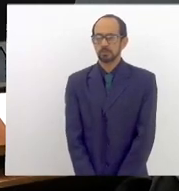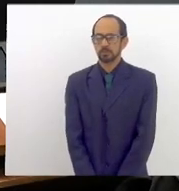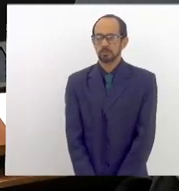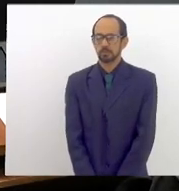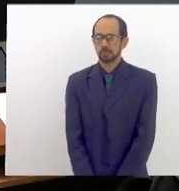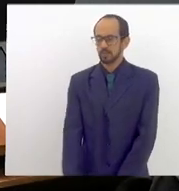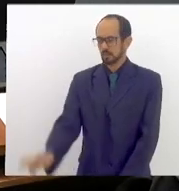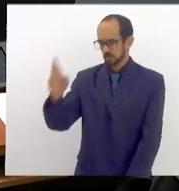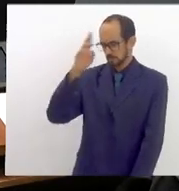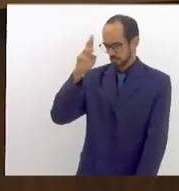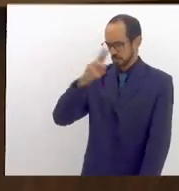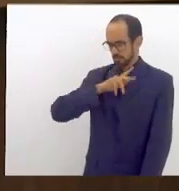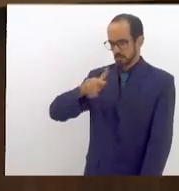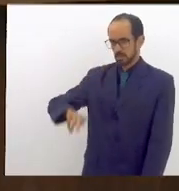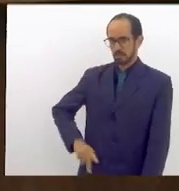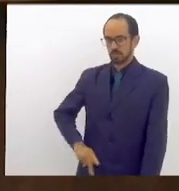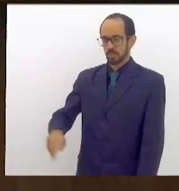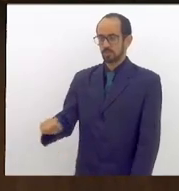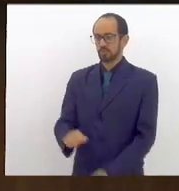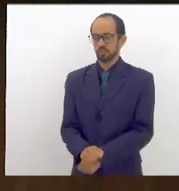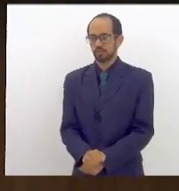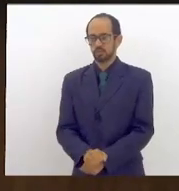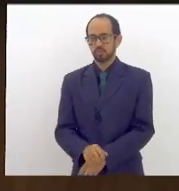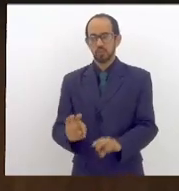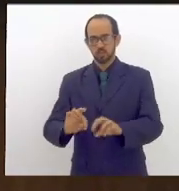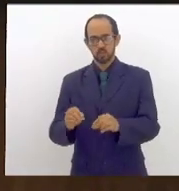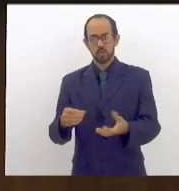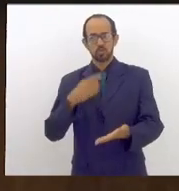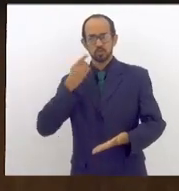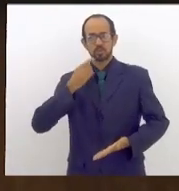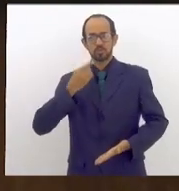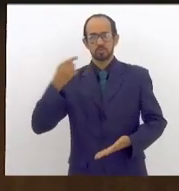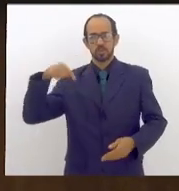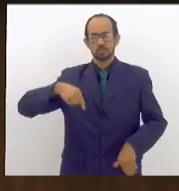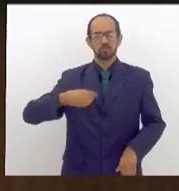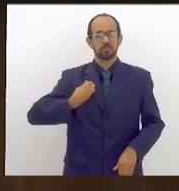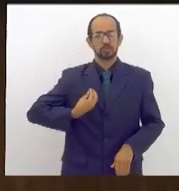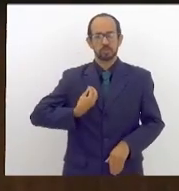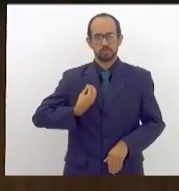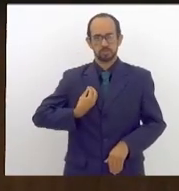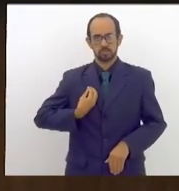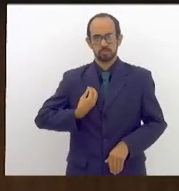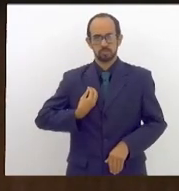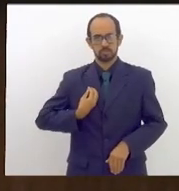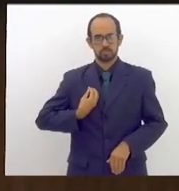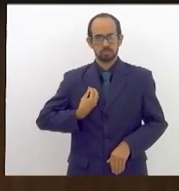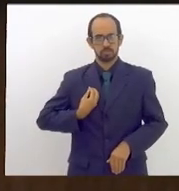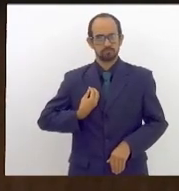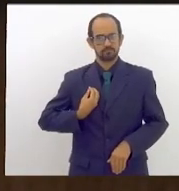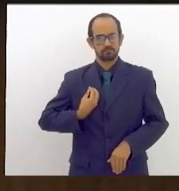senhor presidente senhoras parlamentares chego